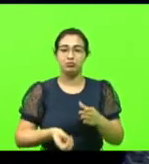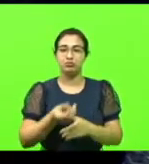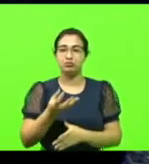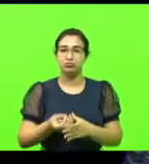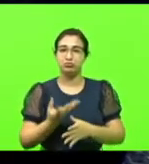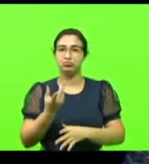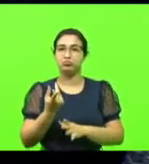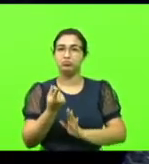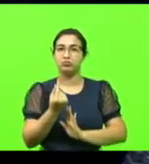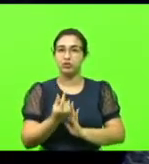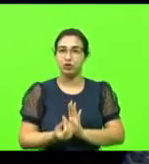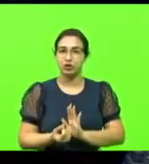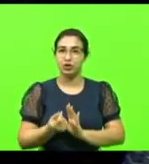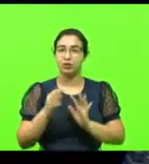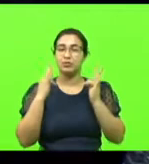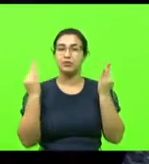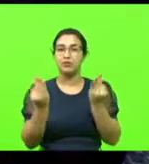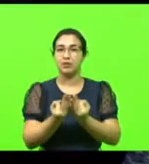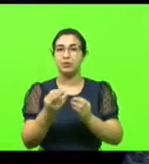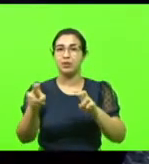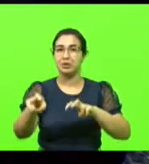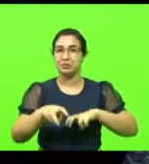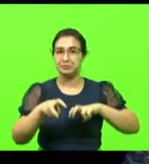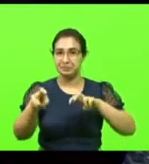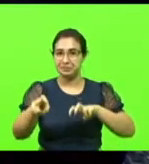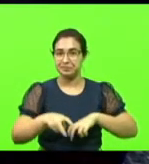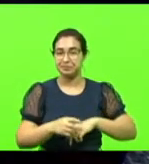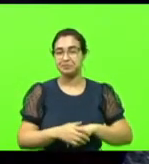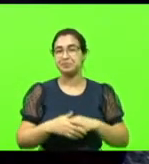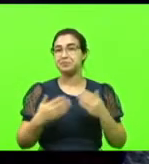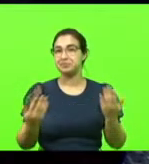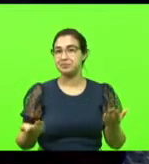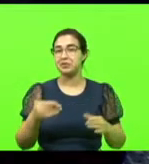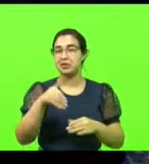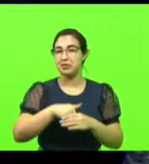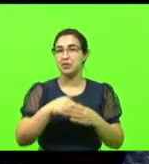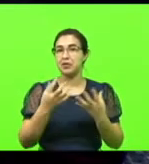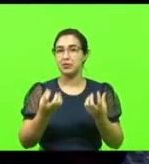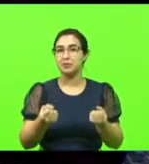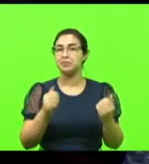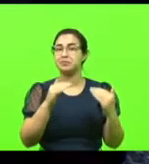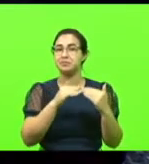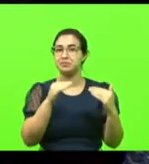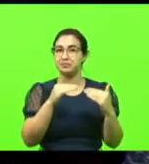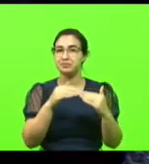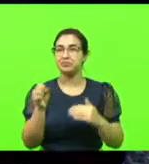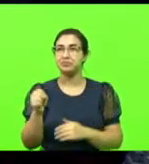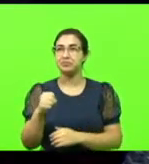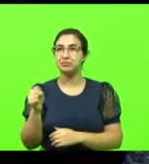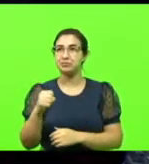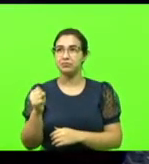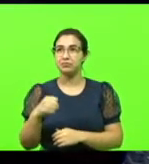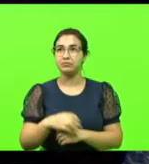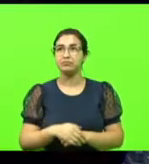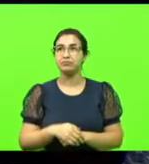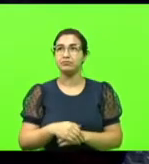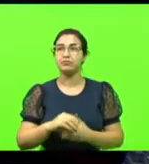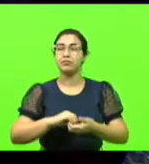à família rural. Portanto, deputado Mauro, declaro aqui meu voto a favor do projeto e cumprimento os